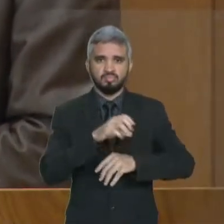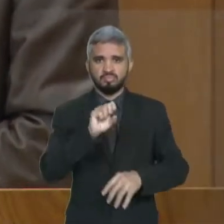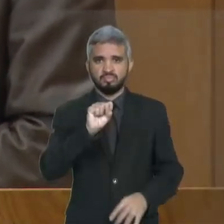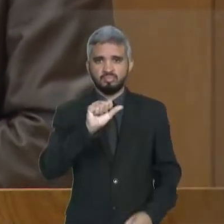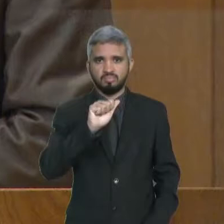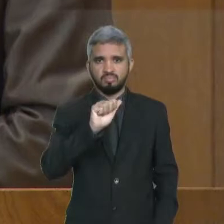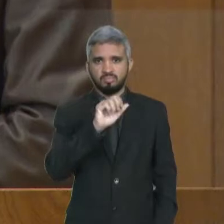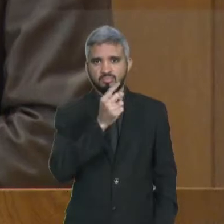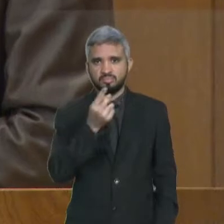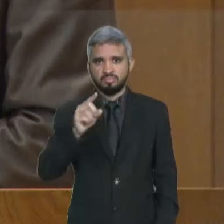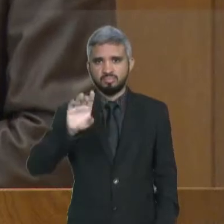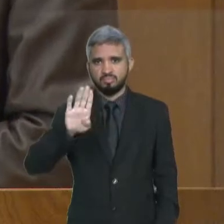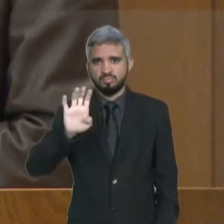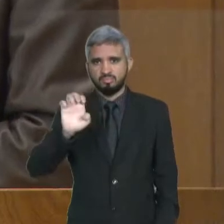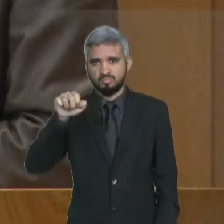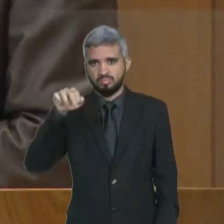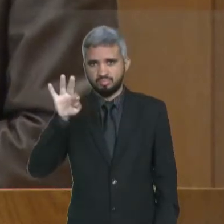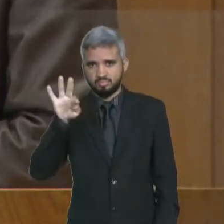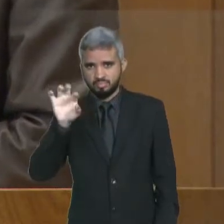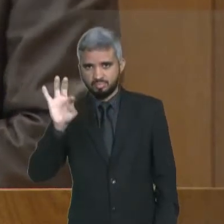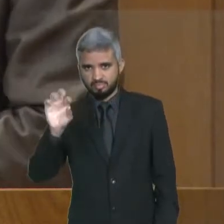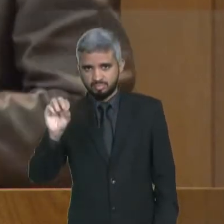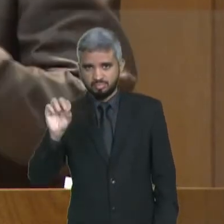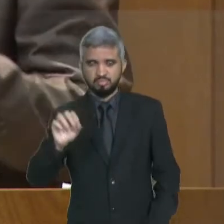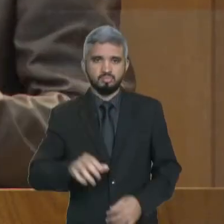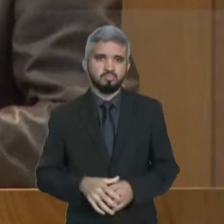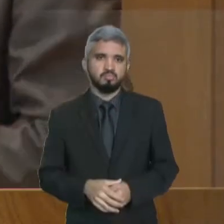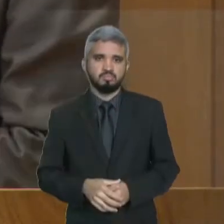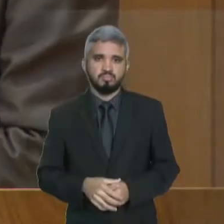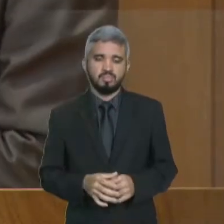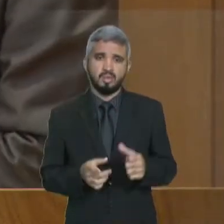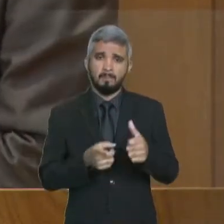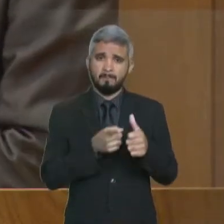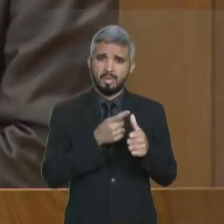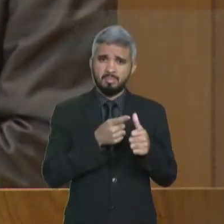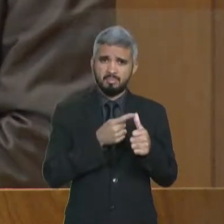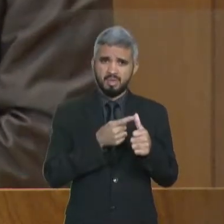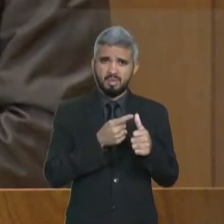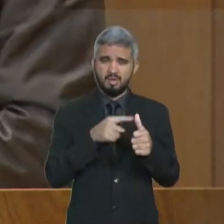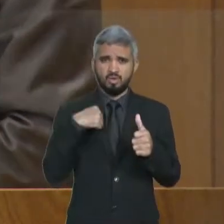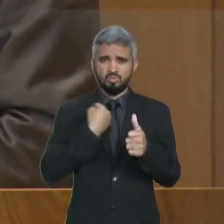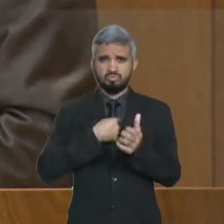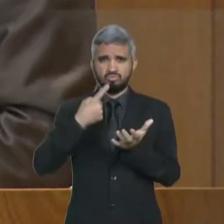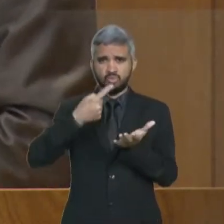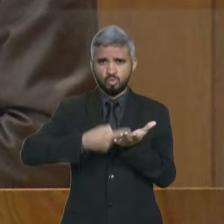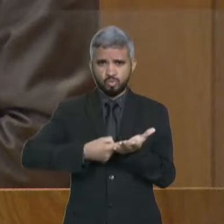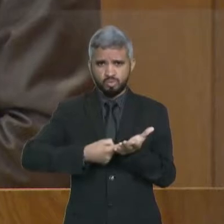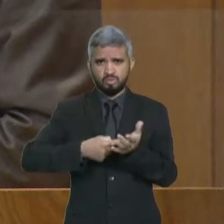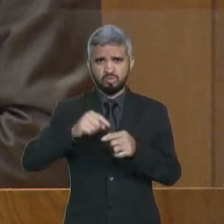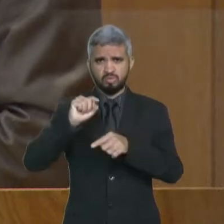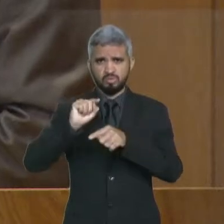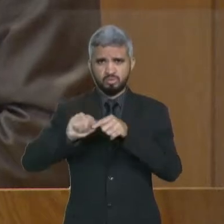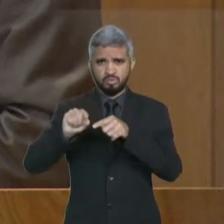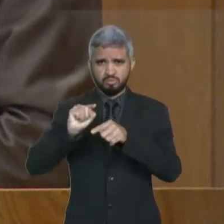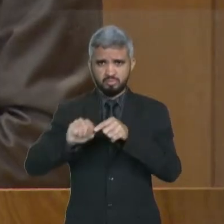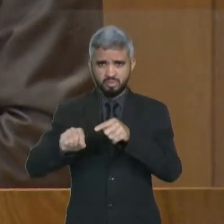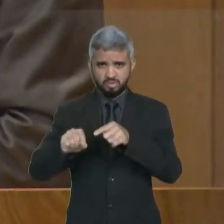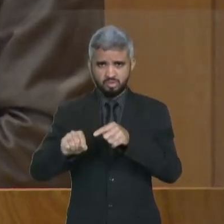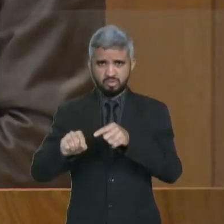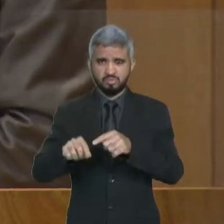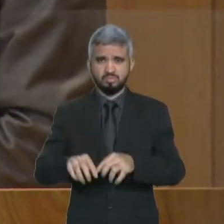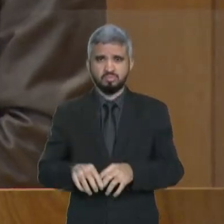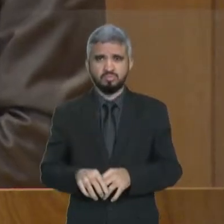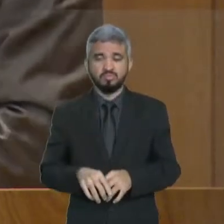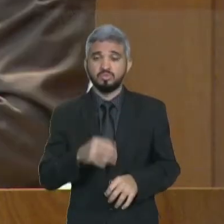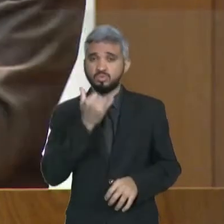município de Viana mas havia um dois grandes eventos da Baixada previstos e para esse final de